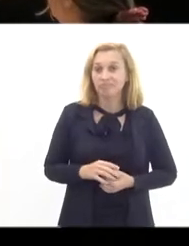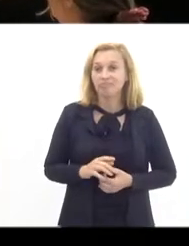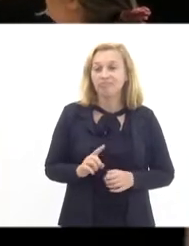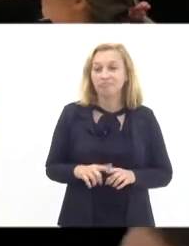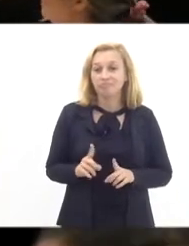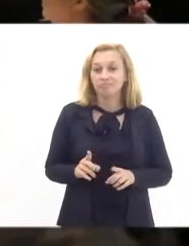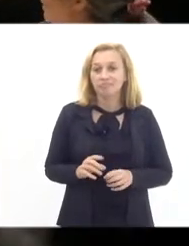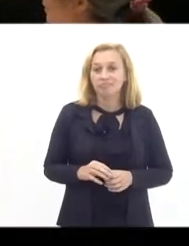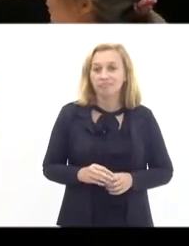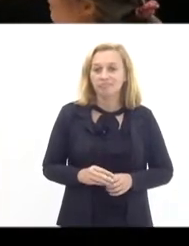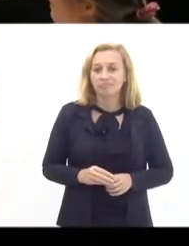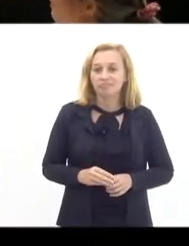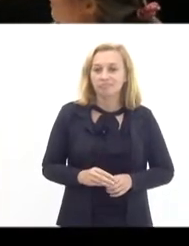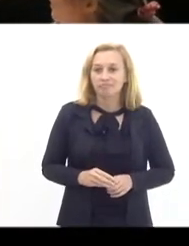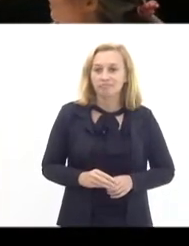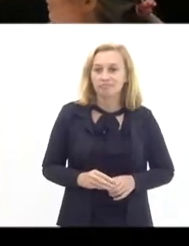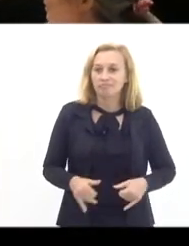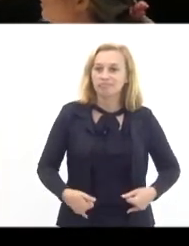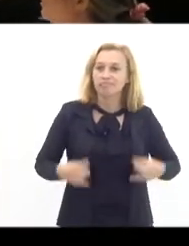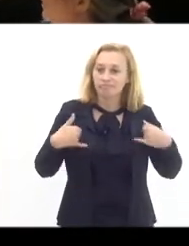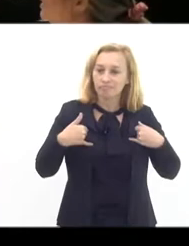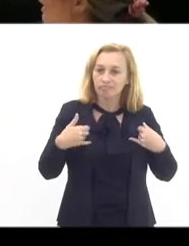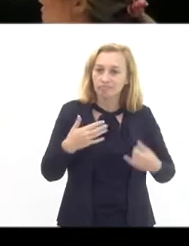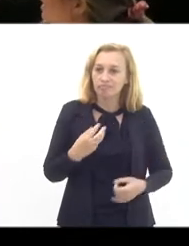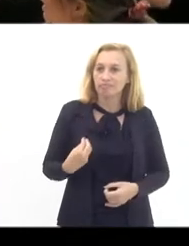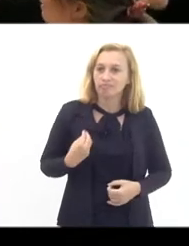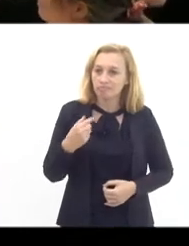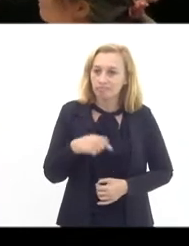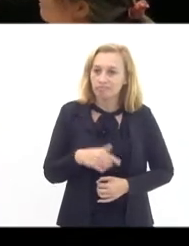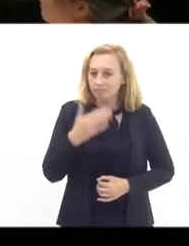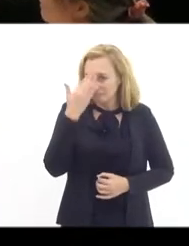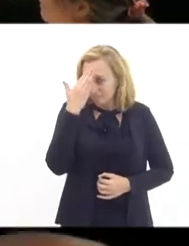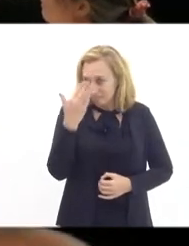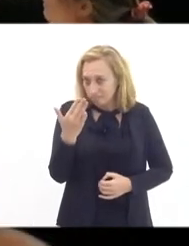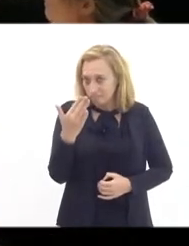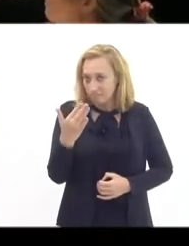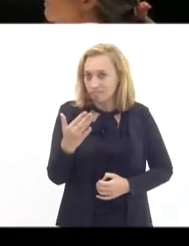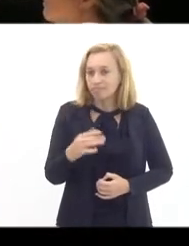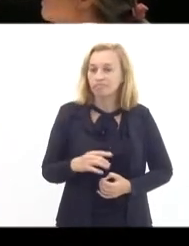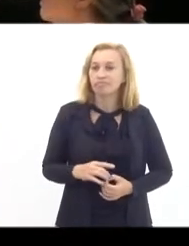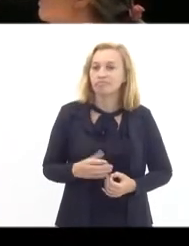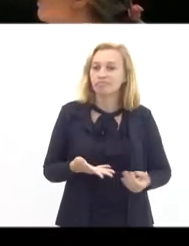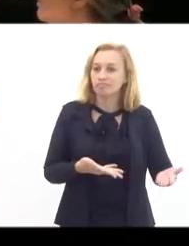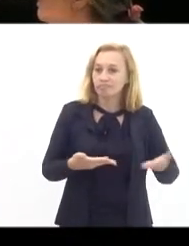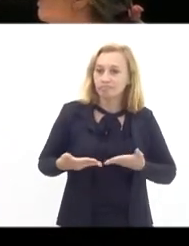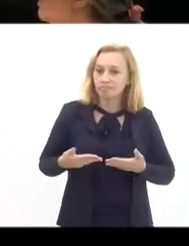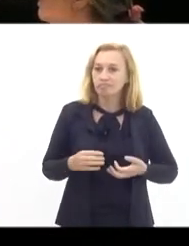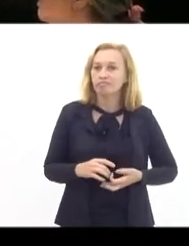olha... Para mim é uma honra estar aqui, agradeço muito o convite.